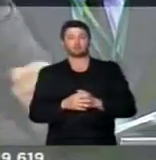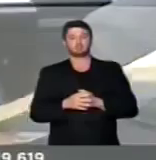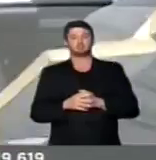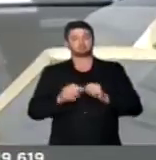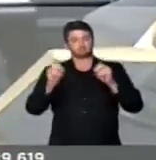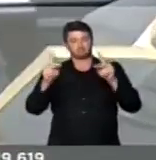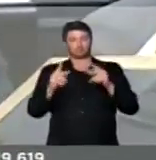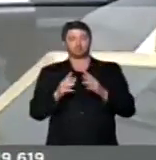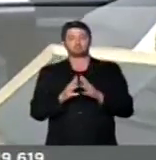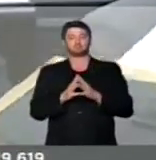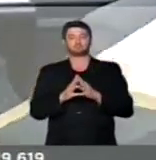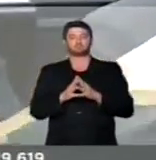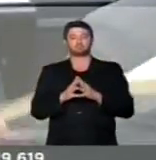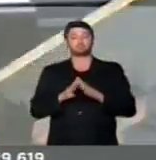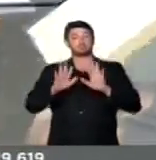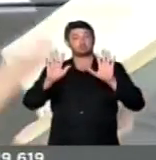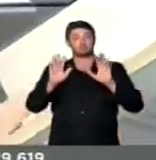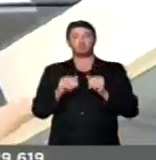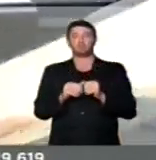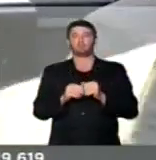Ok. Bom,